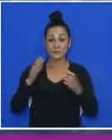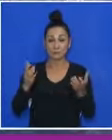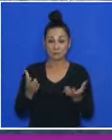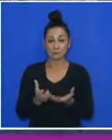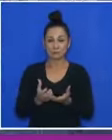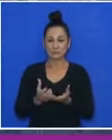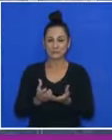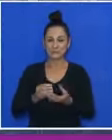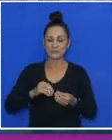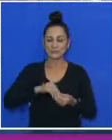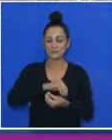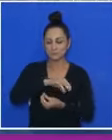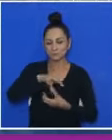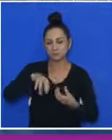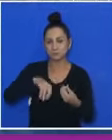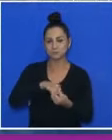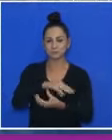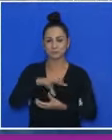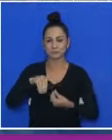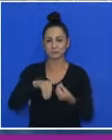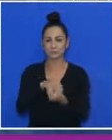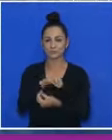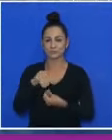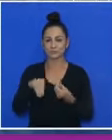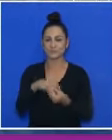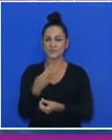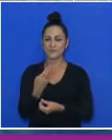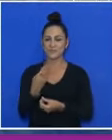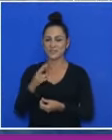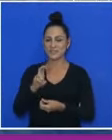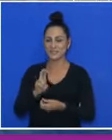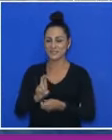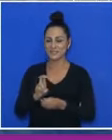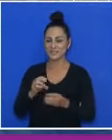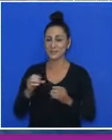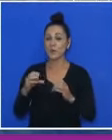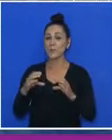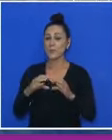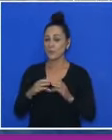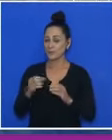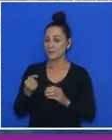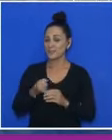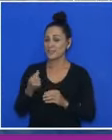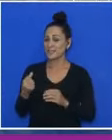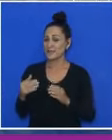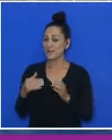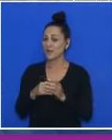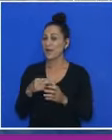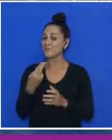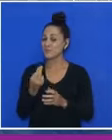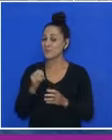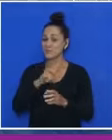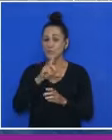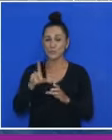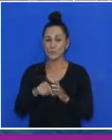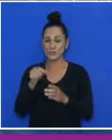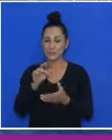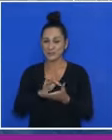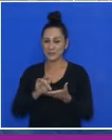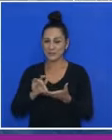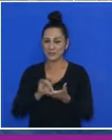Globo carregado, embaralhando 25 bolas numeradas de 01 a 25. Sorteio da Loto